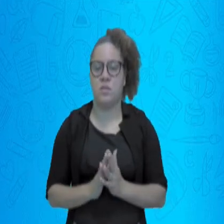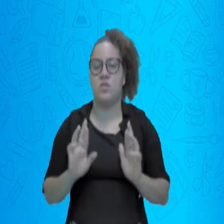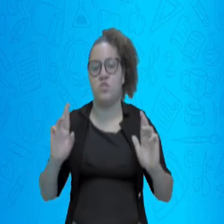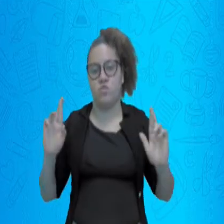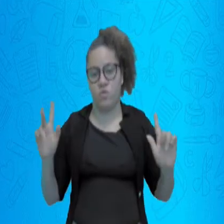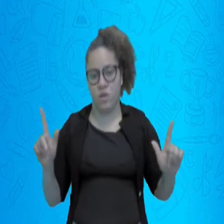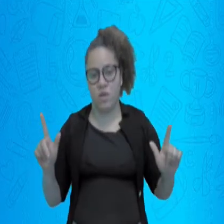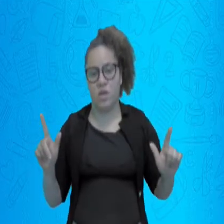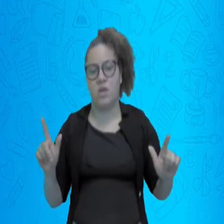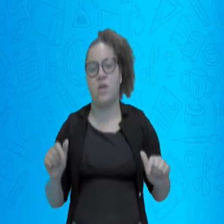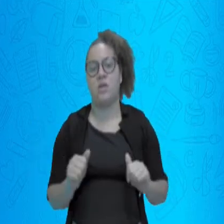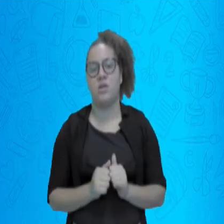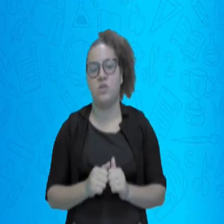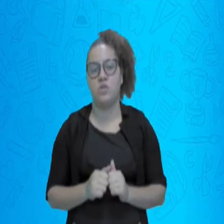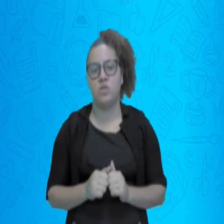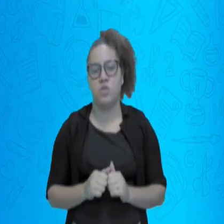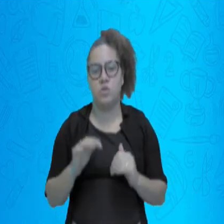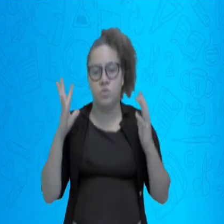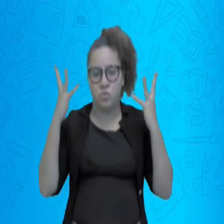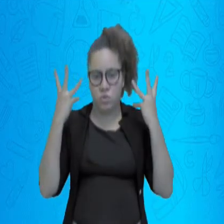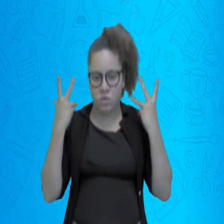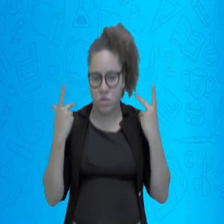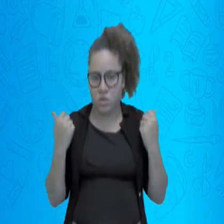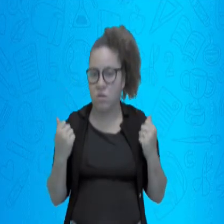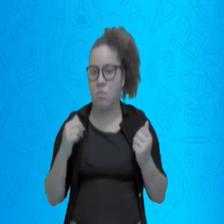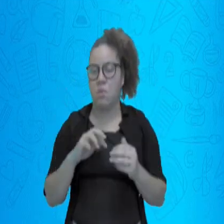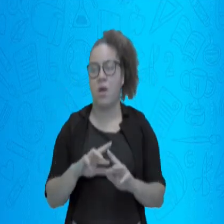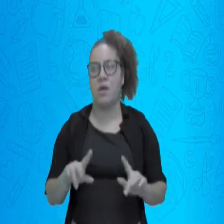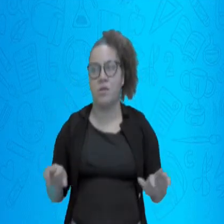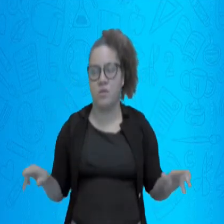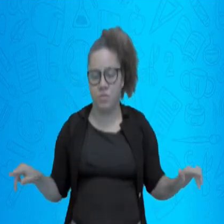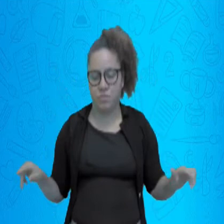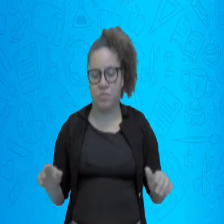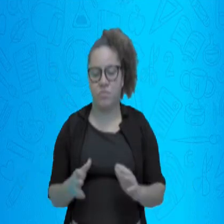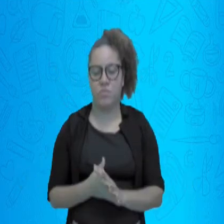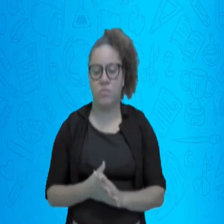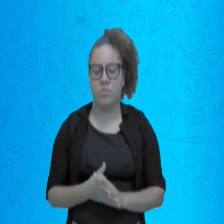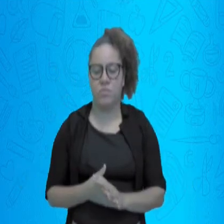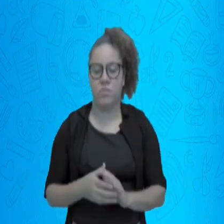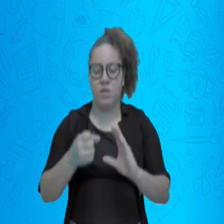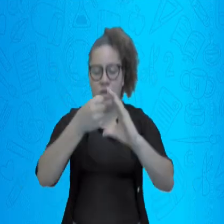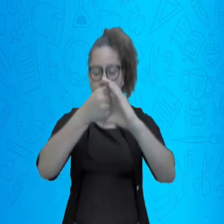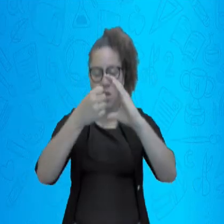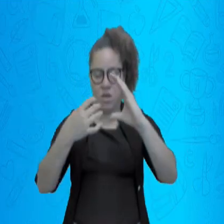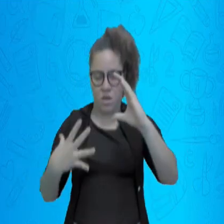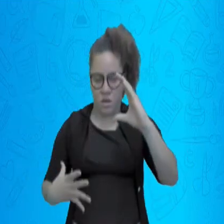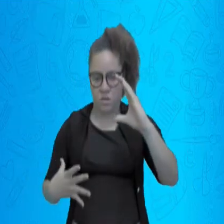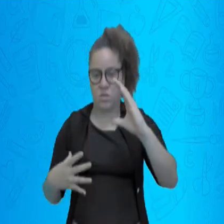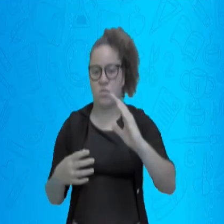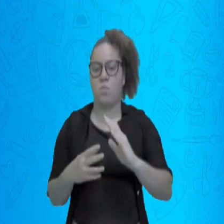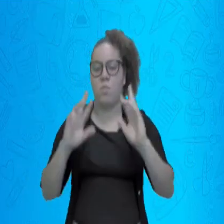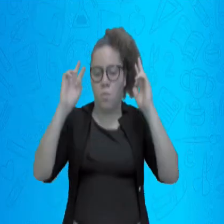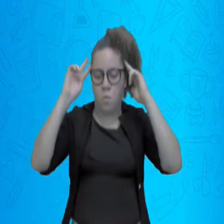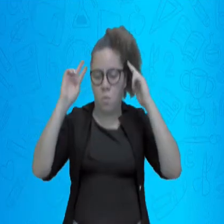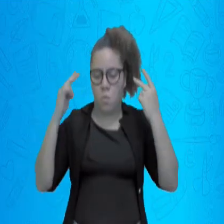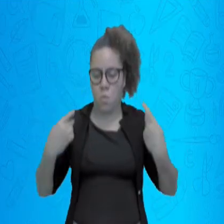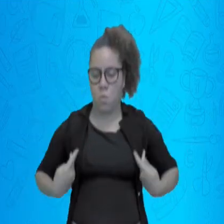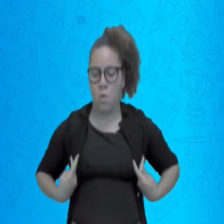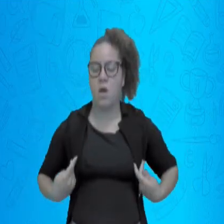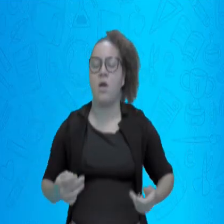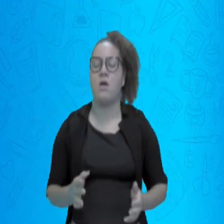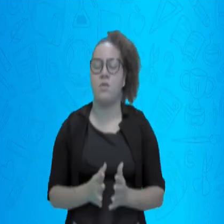diferentes dos outros animais. Então, uma coisa é a gente fala de características humanas, o que nos torna